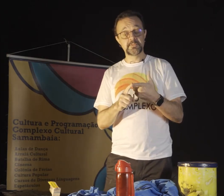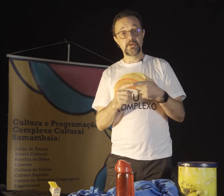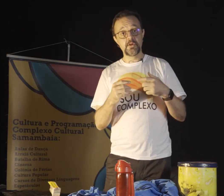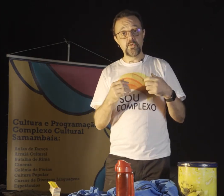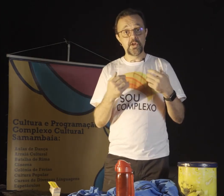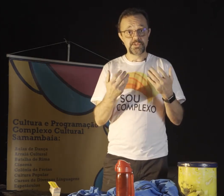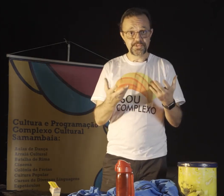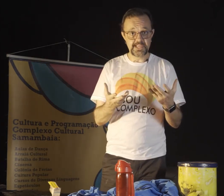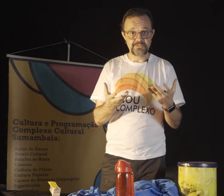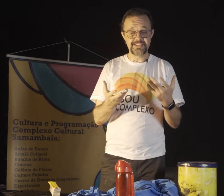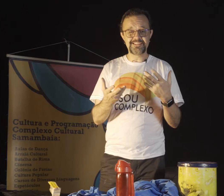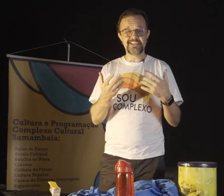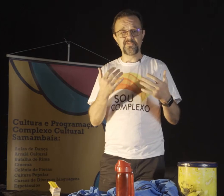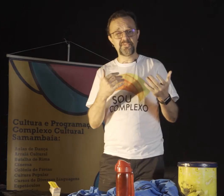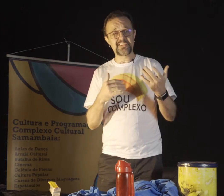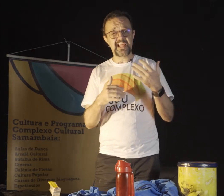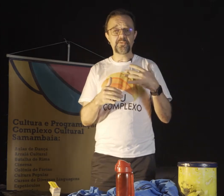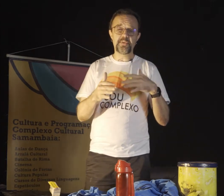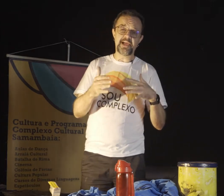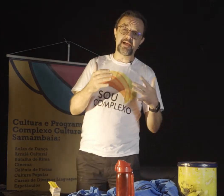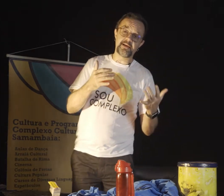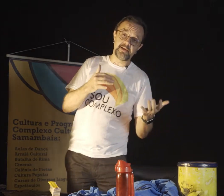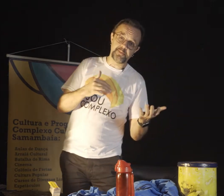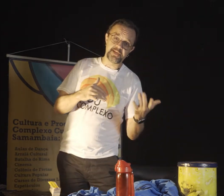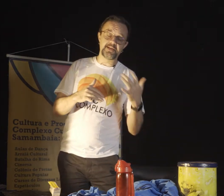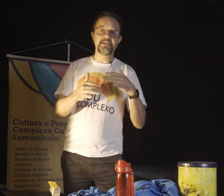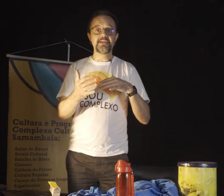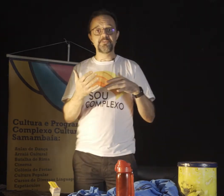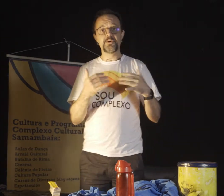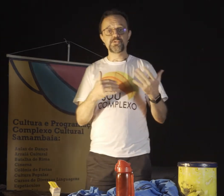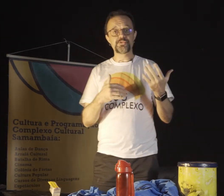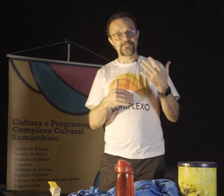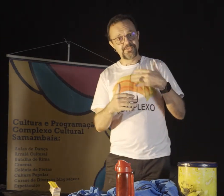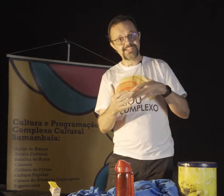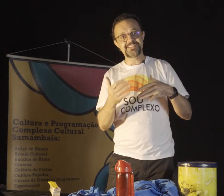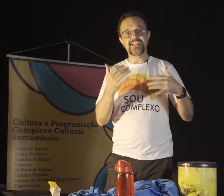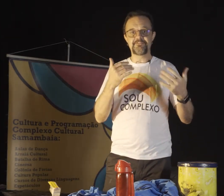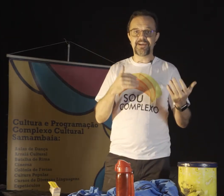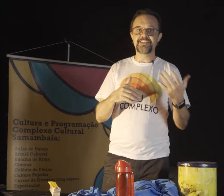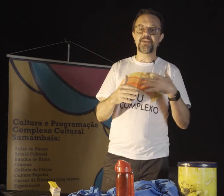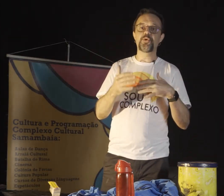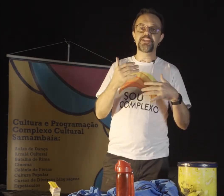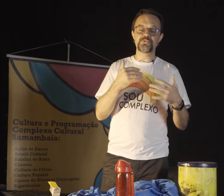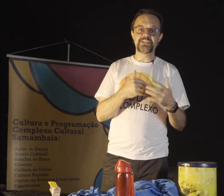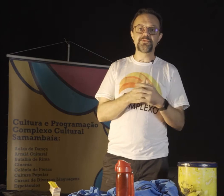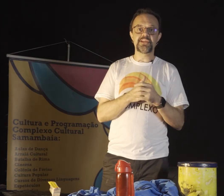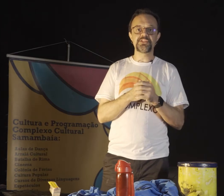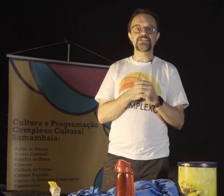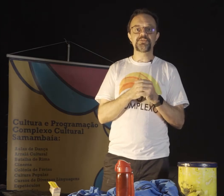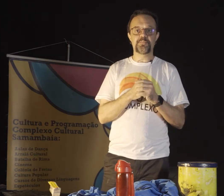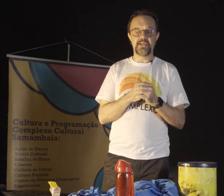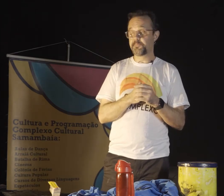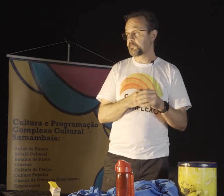Bom, o olho de vocês vai ter sendo filtrado pela câmera e vamos ver se ela vai dar o resultado